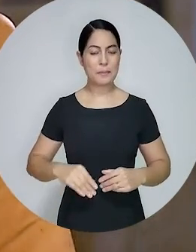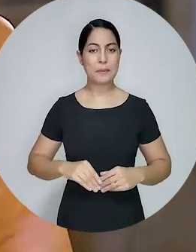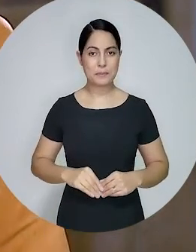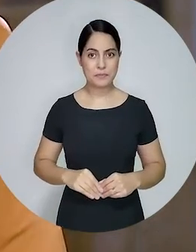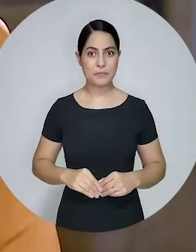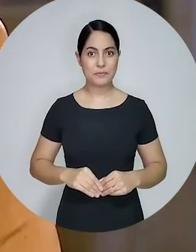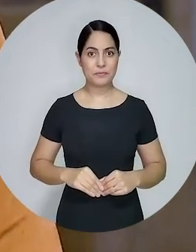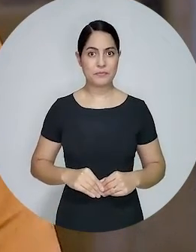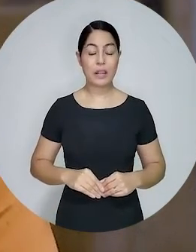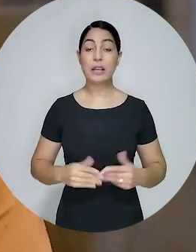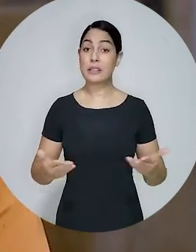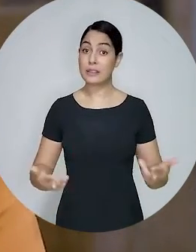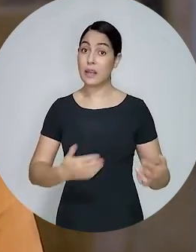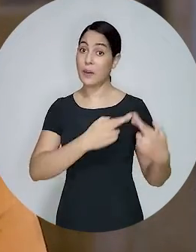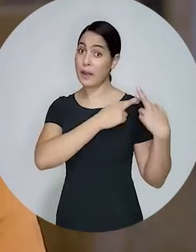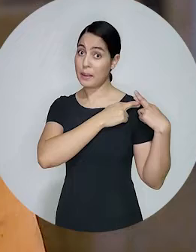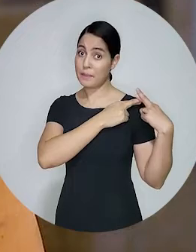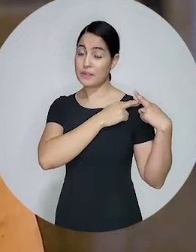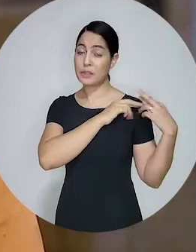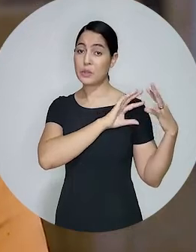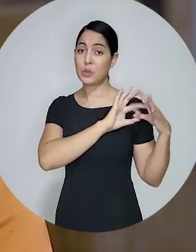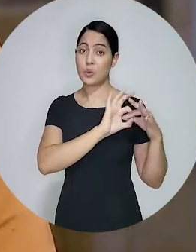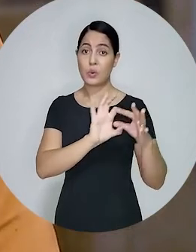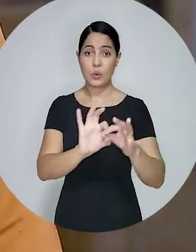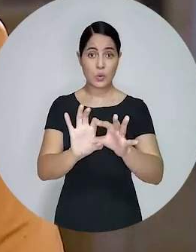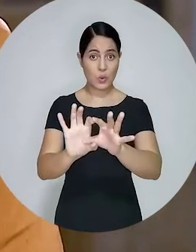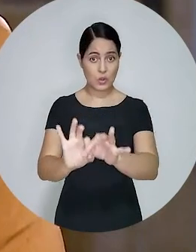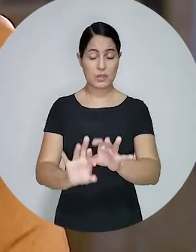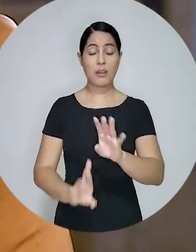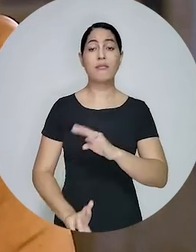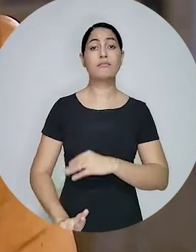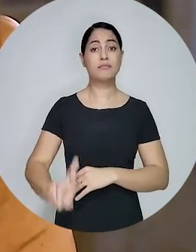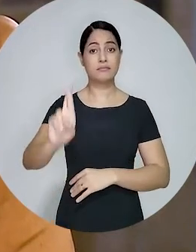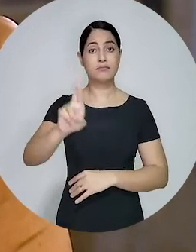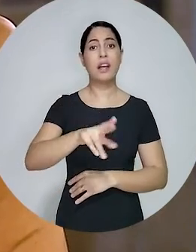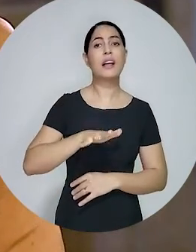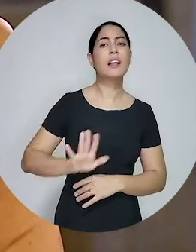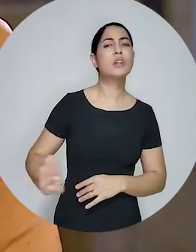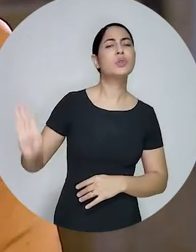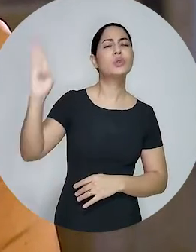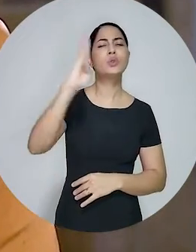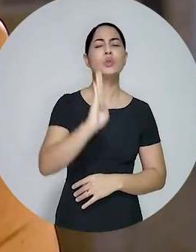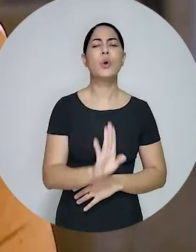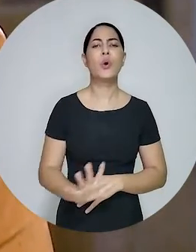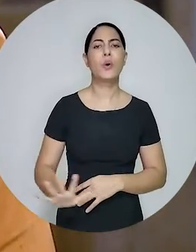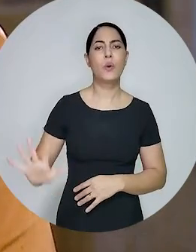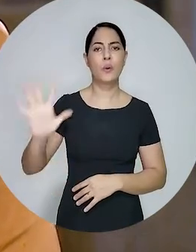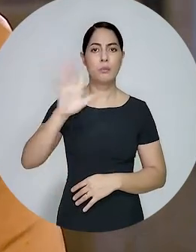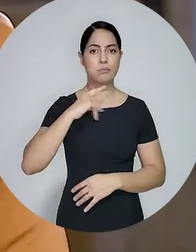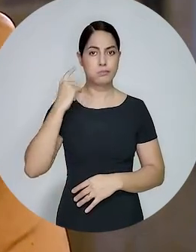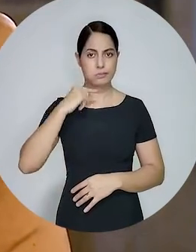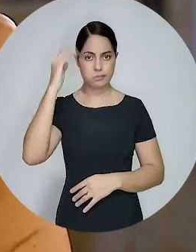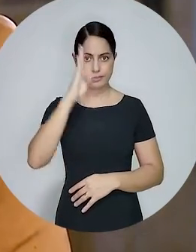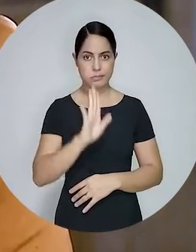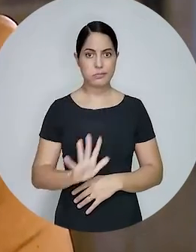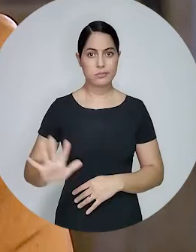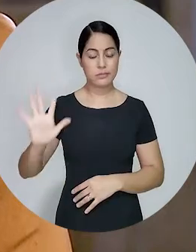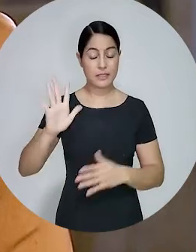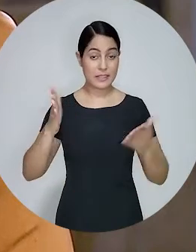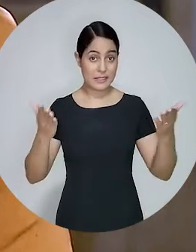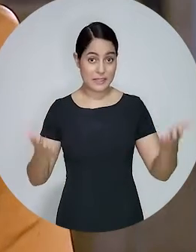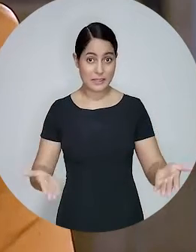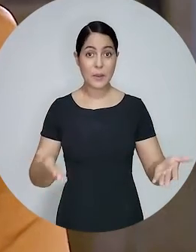Ao reafirmar o compromisso de representar os profissionais de todos os setores de atuação da advocacia brasileira, a